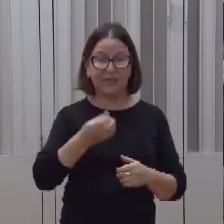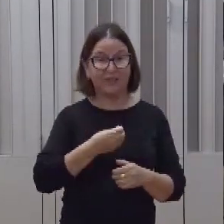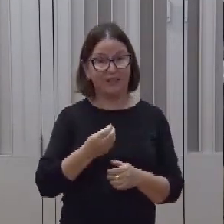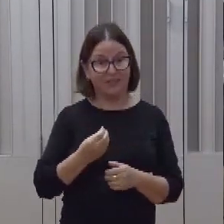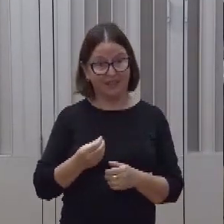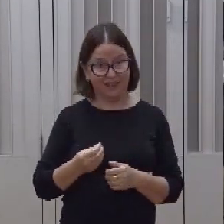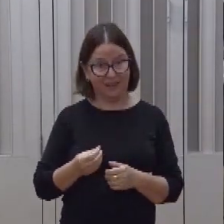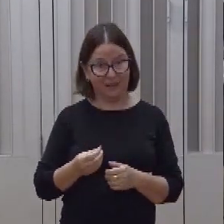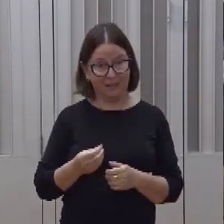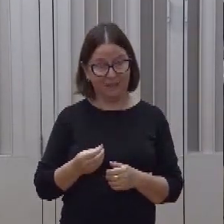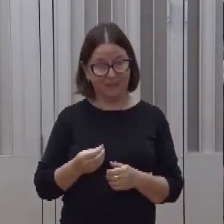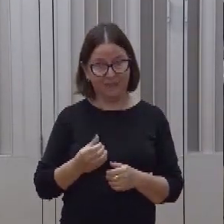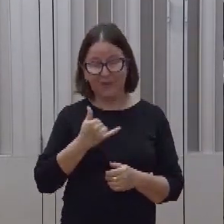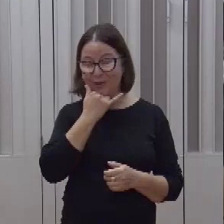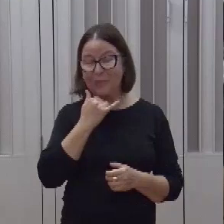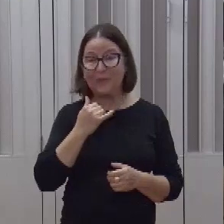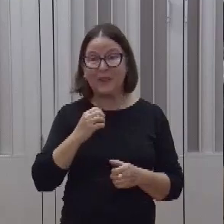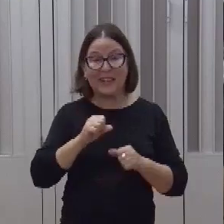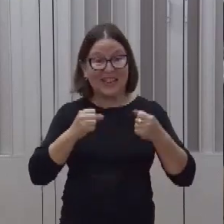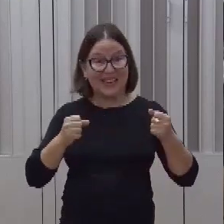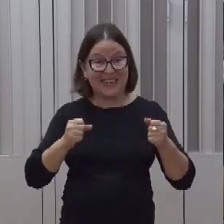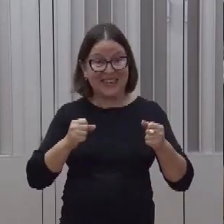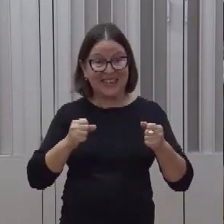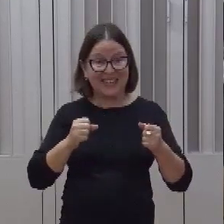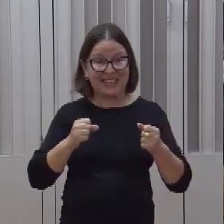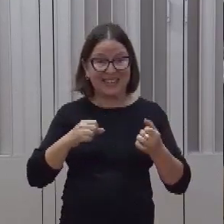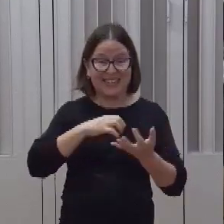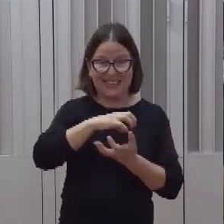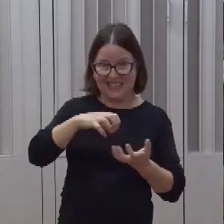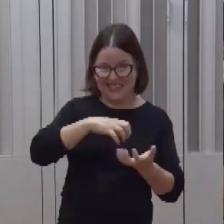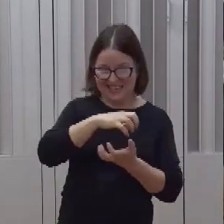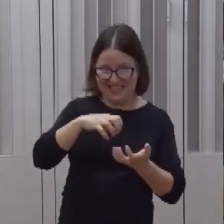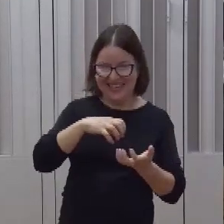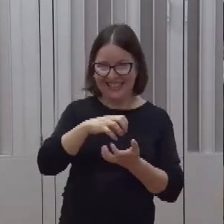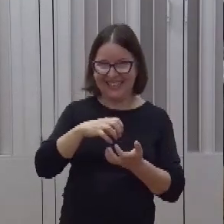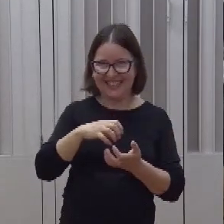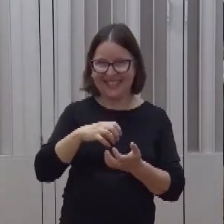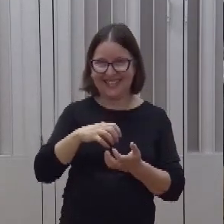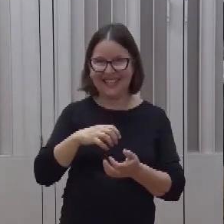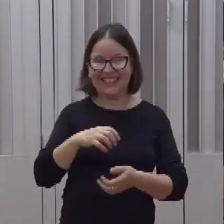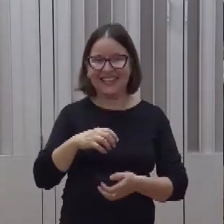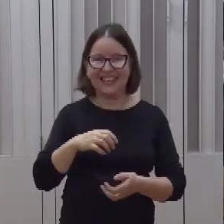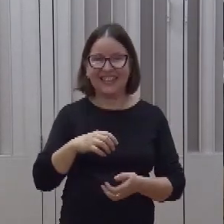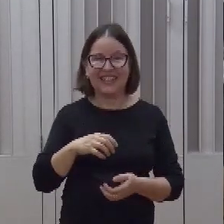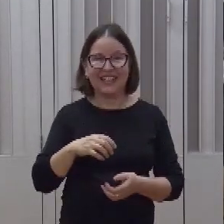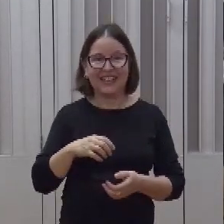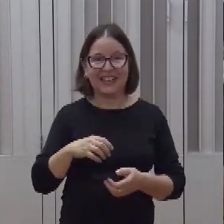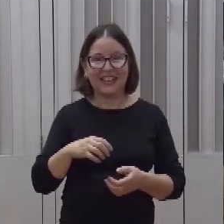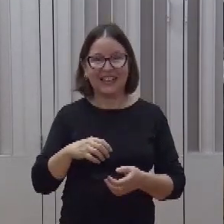igreja não está se reunindo, e por medo.